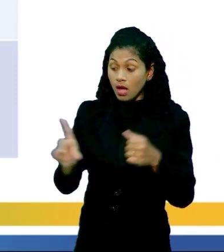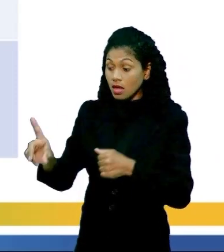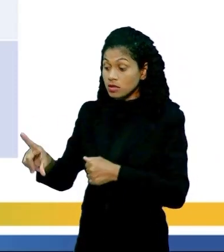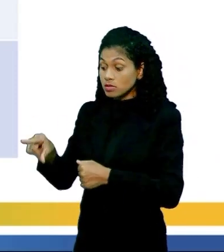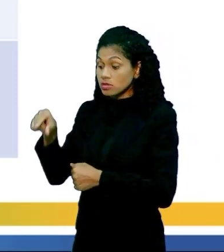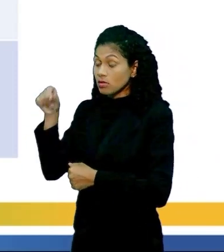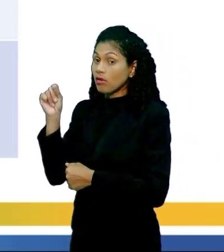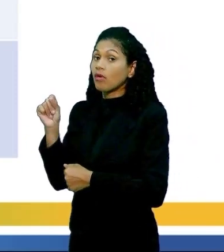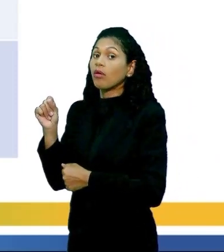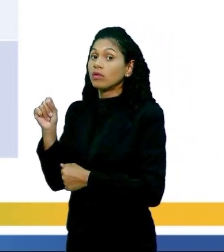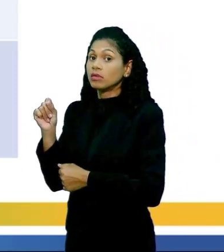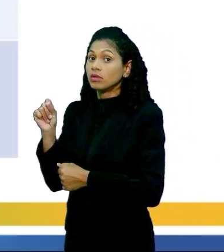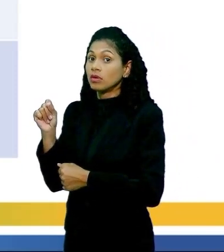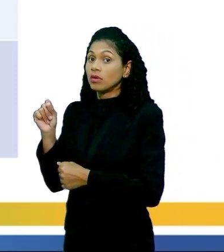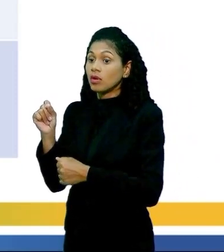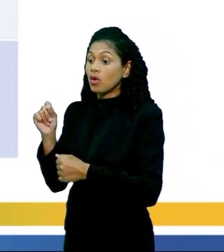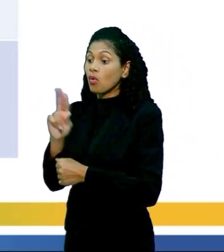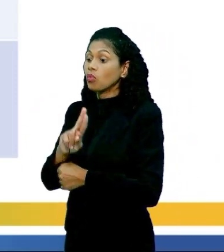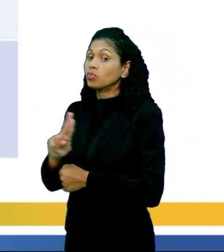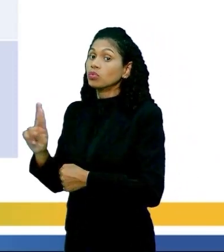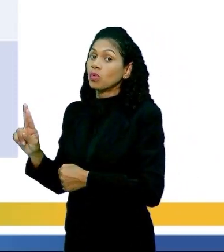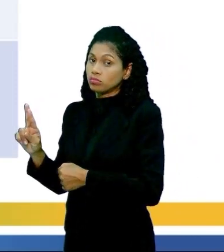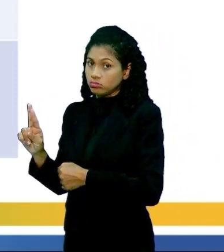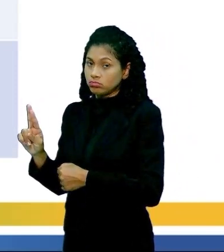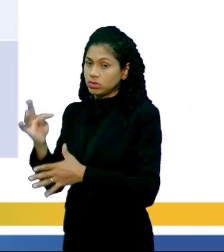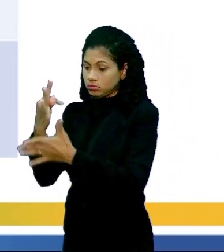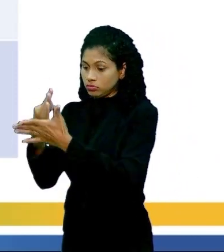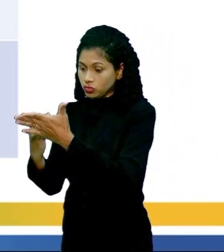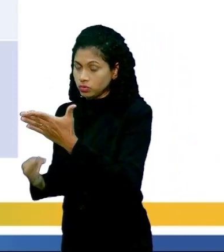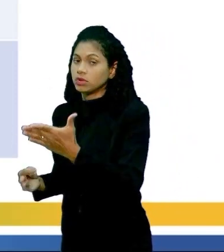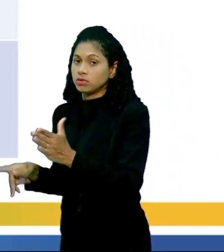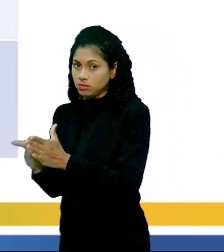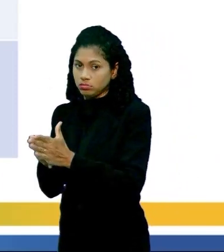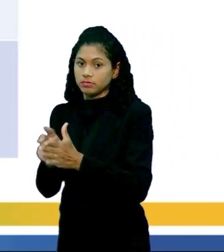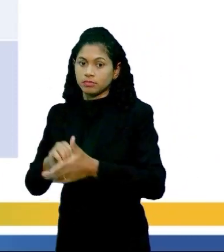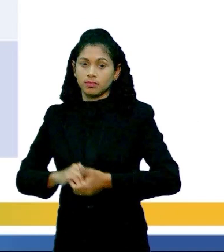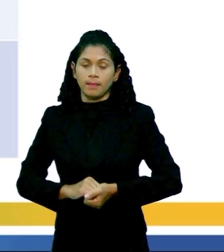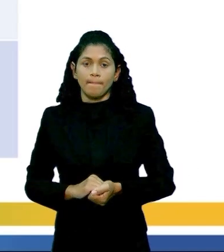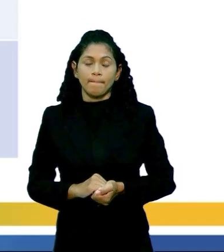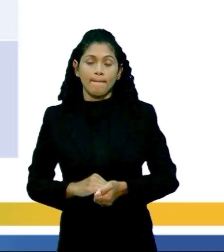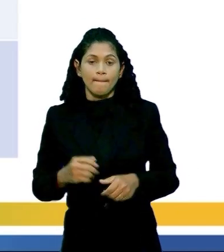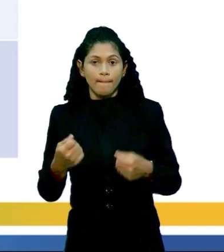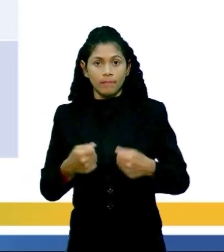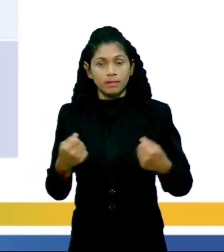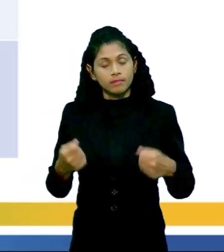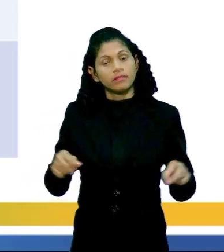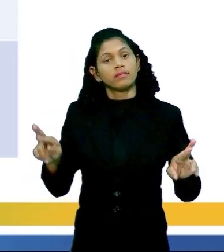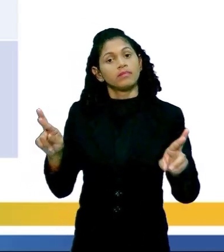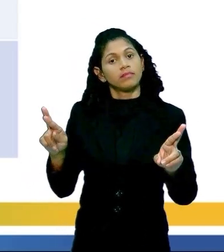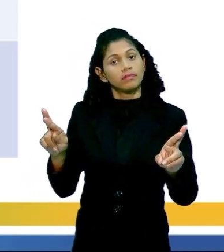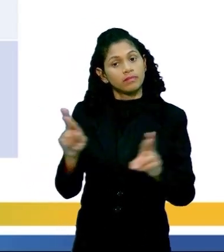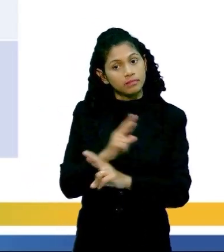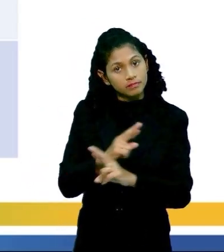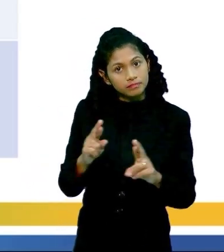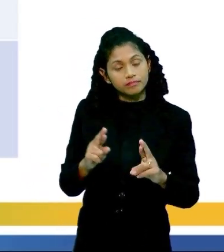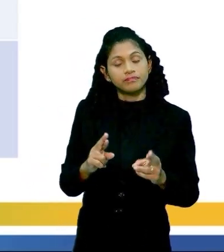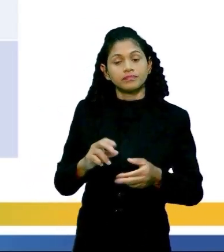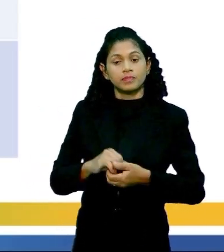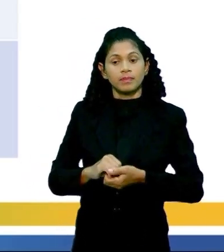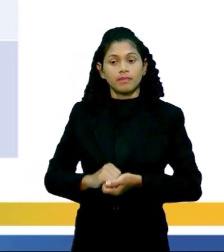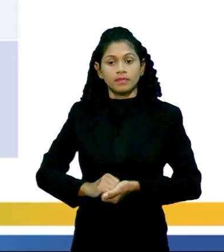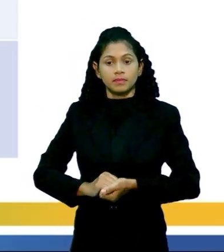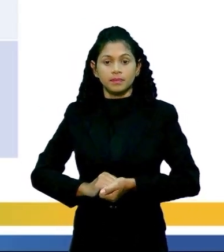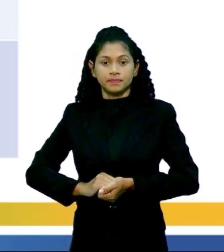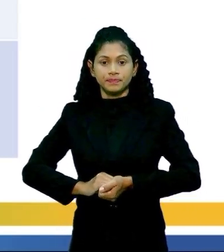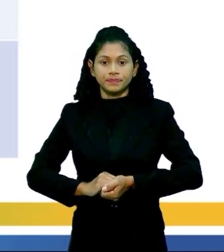quanto conclusão, ambos têm que terem, né, relação uma com as outras, né? O enunciador chama isso na